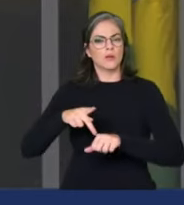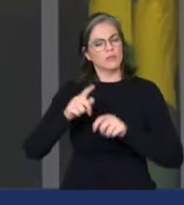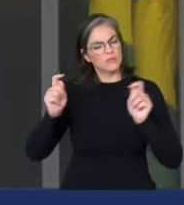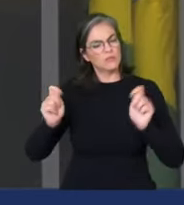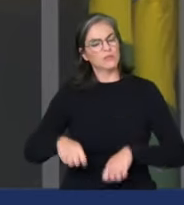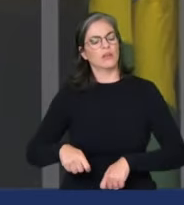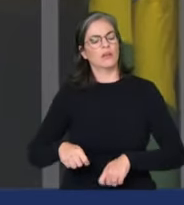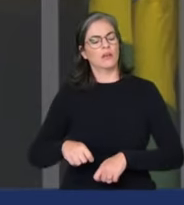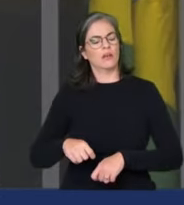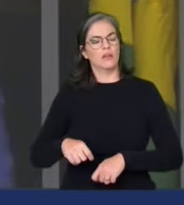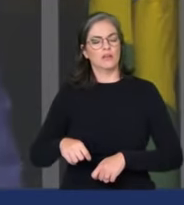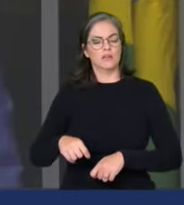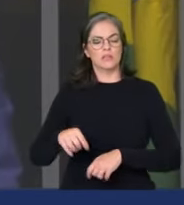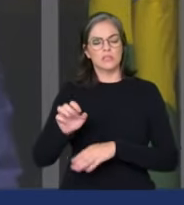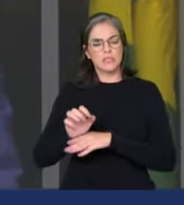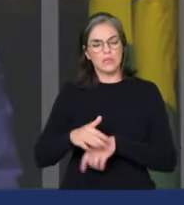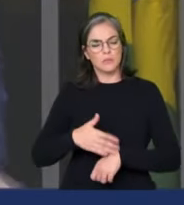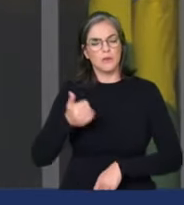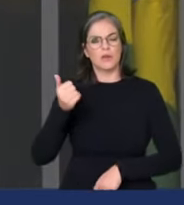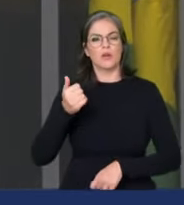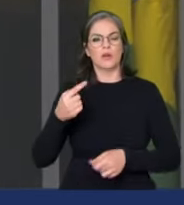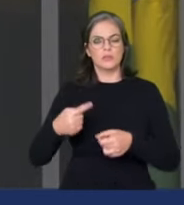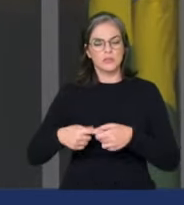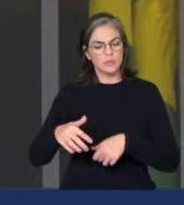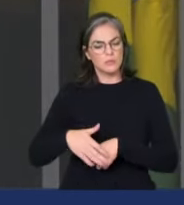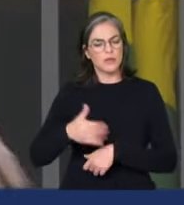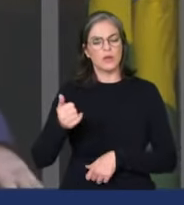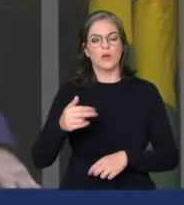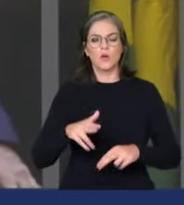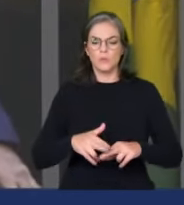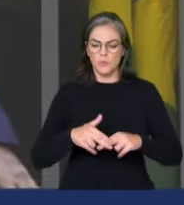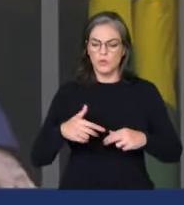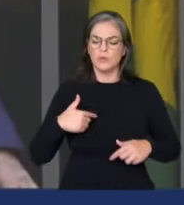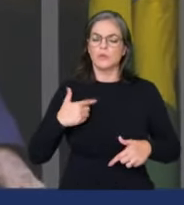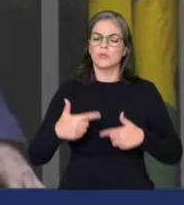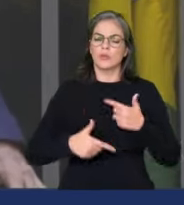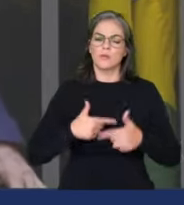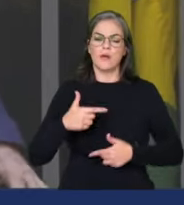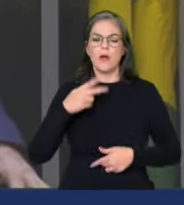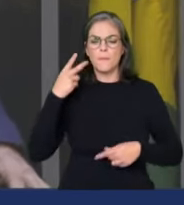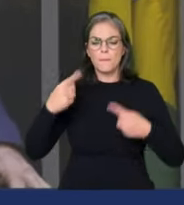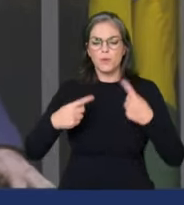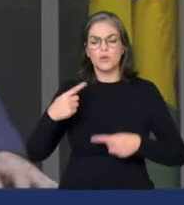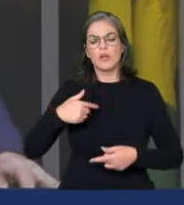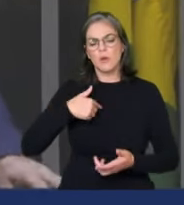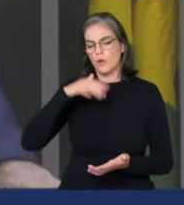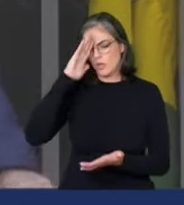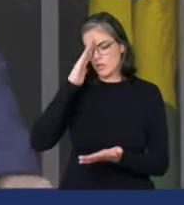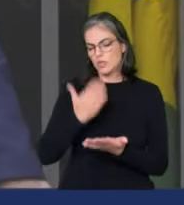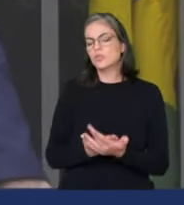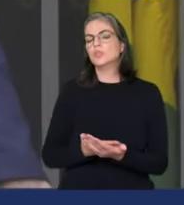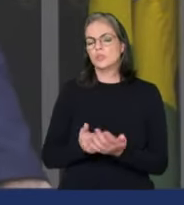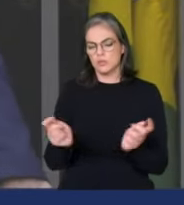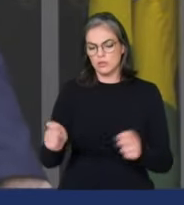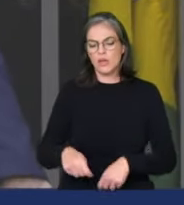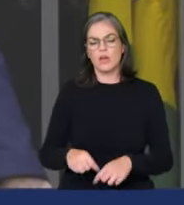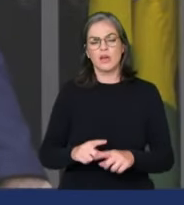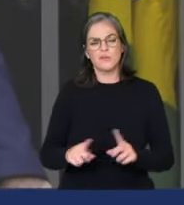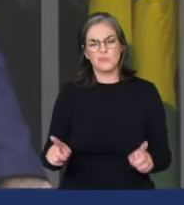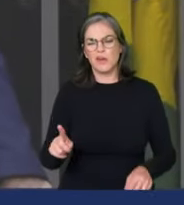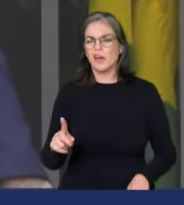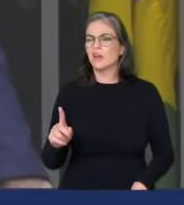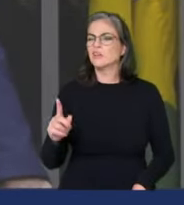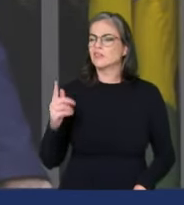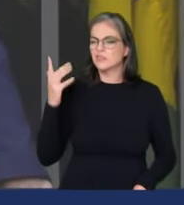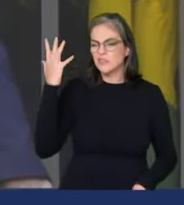estado melhor, e é por isso que eu faço política. E é por isso que eu acredito na política. Mas está difícil aqui nesses últimos dias. Inclusive,